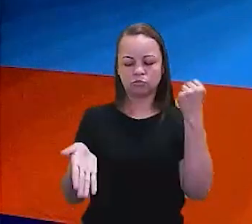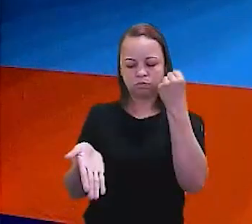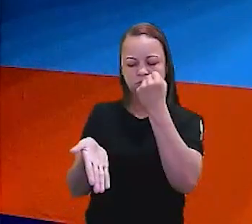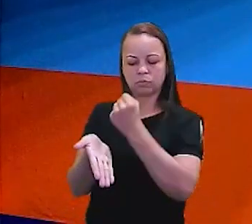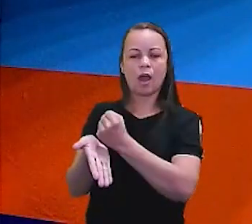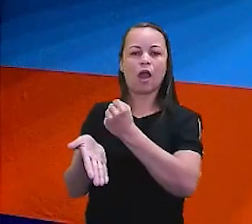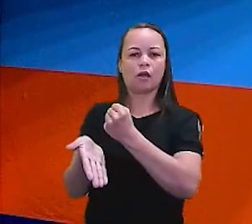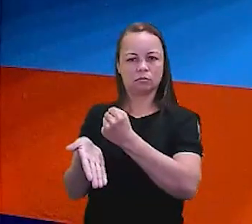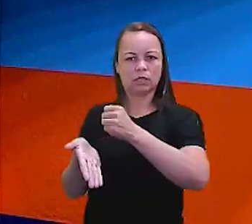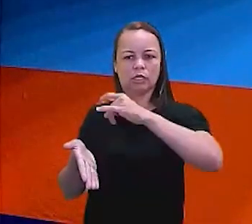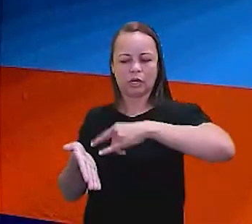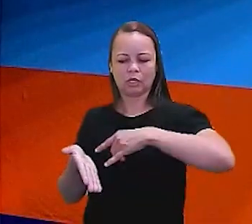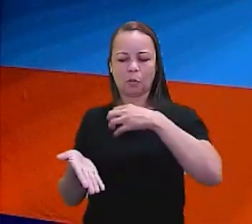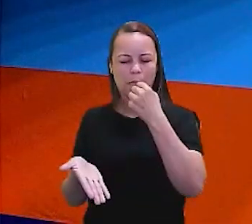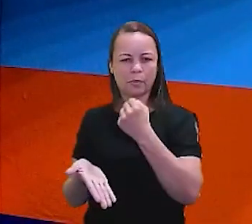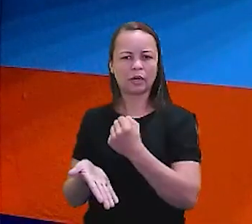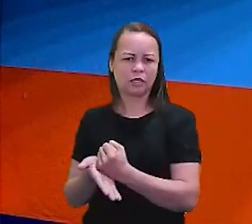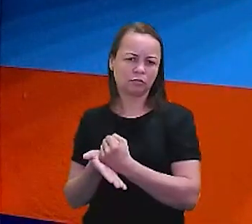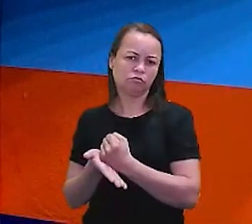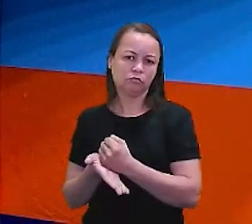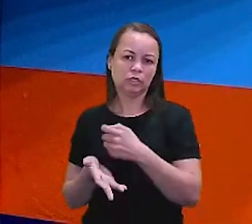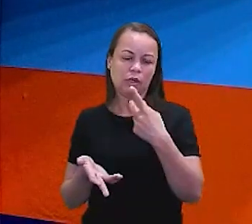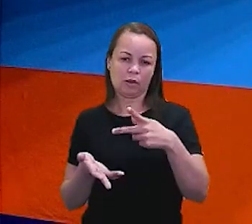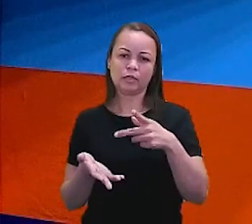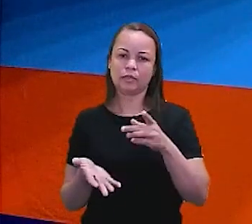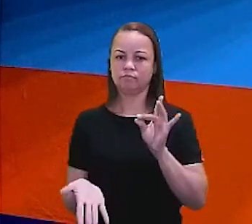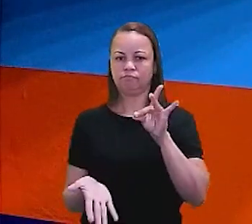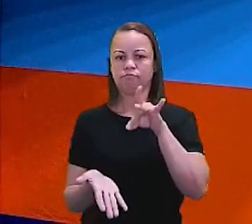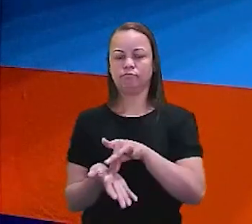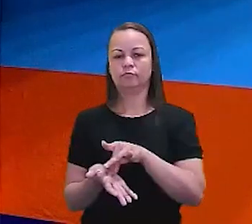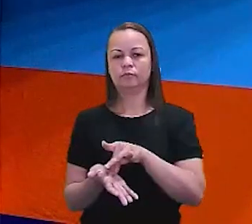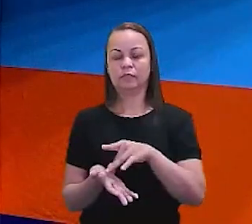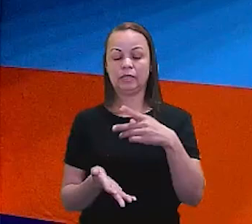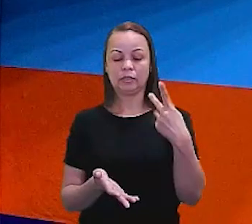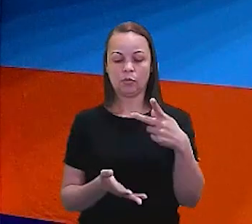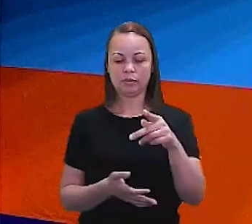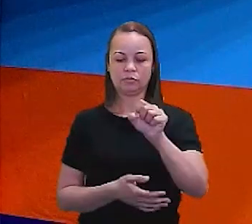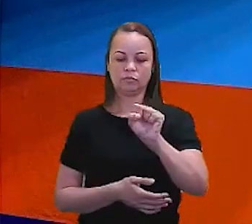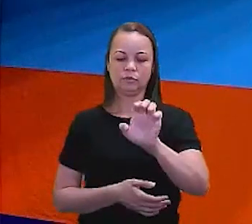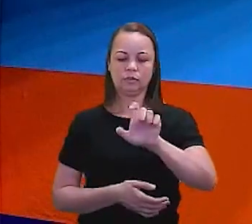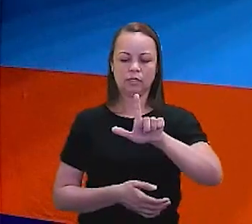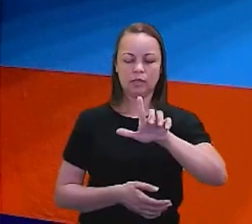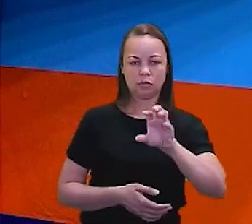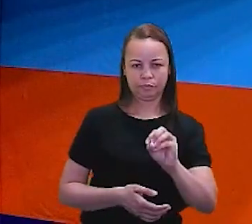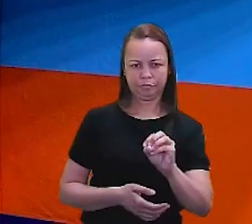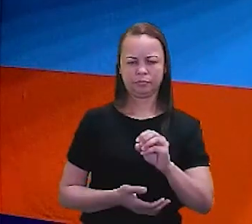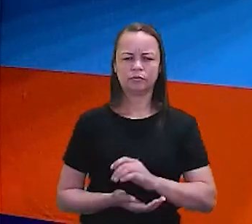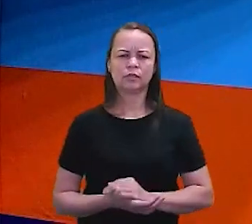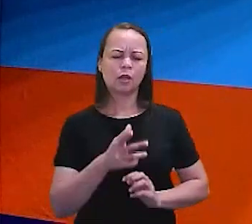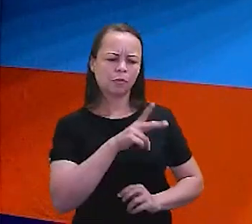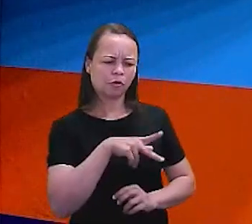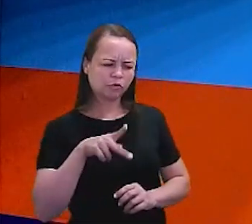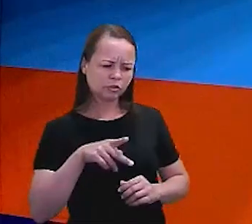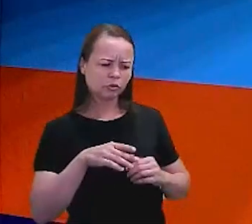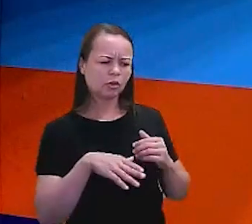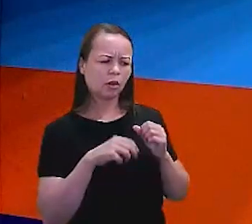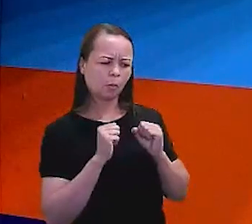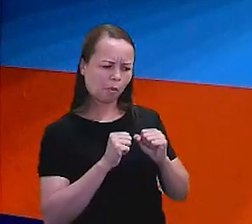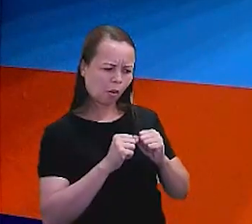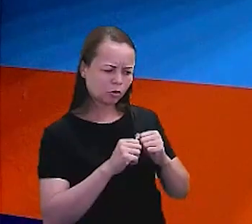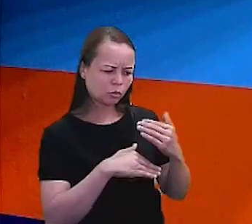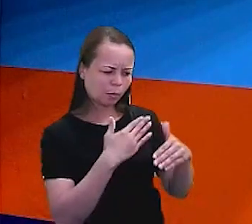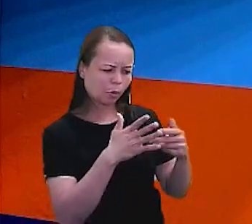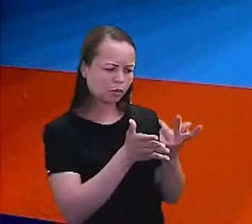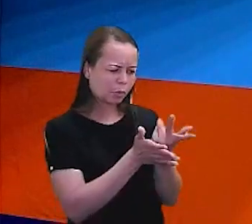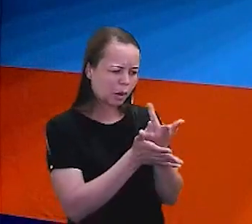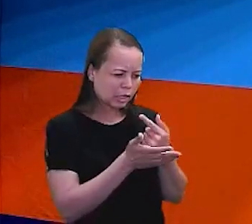que foi, não quer dizer que foi aprovado, mas que é legítimo. Esse é o selo nacional. Professor, eu posso reproduzir esse selo?